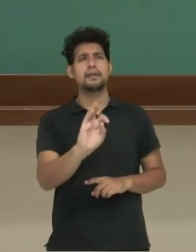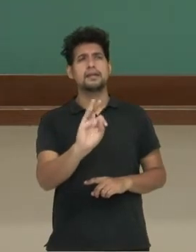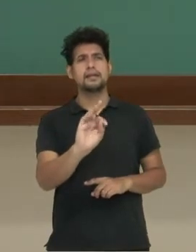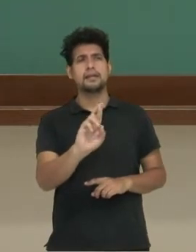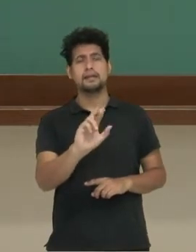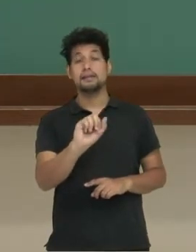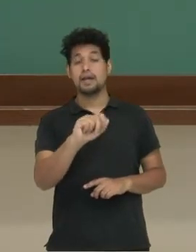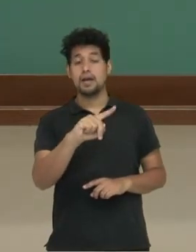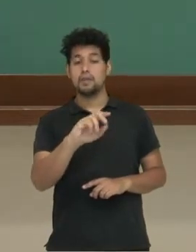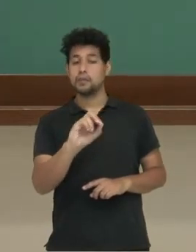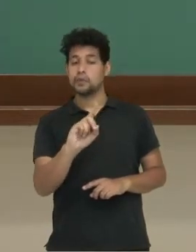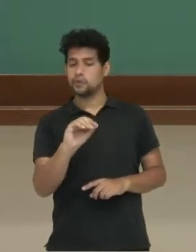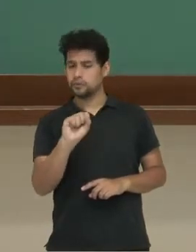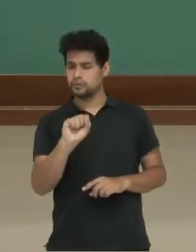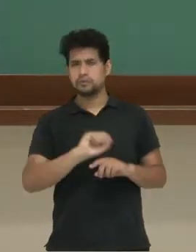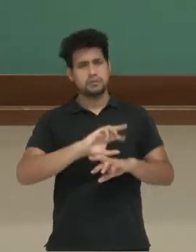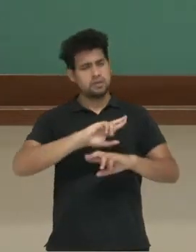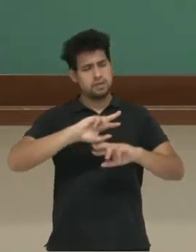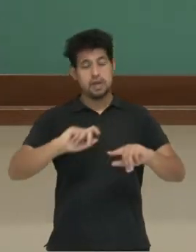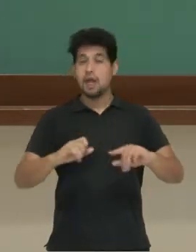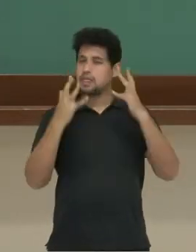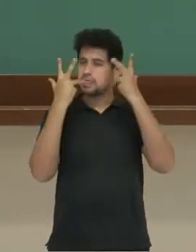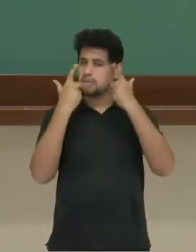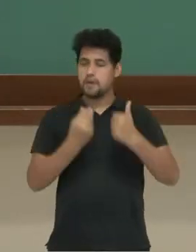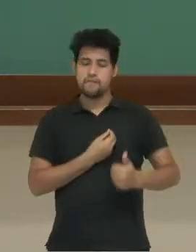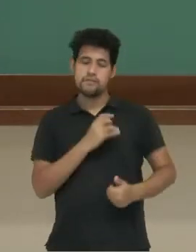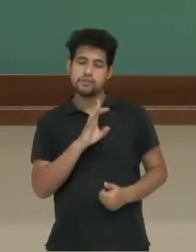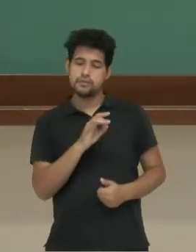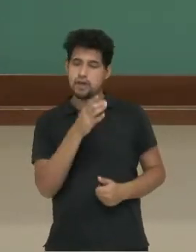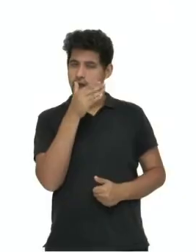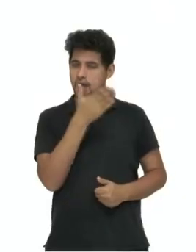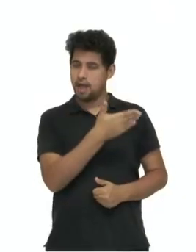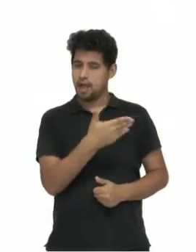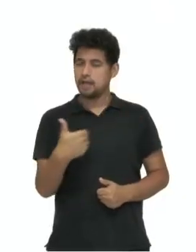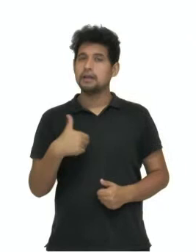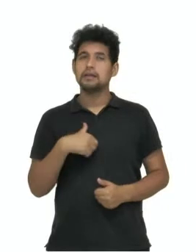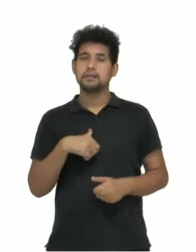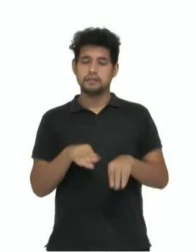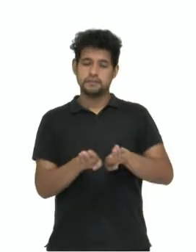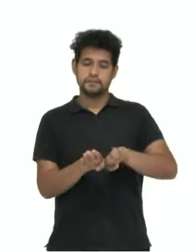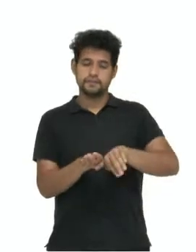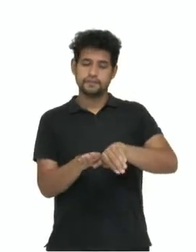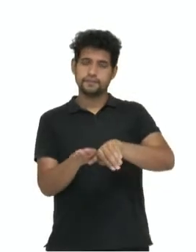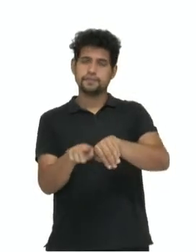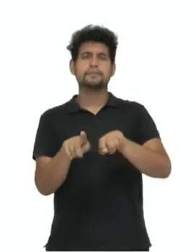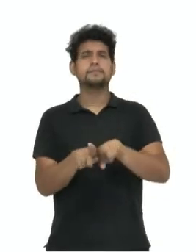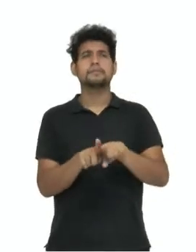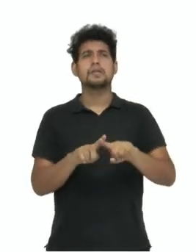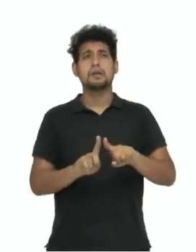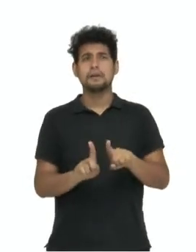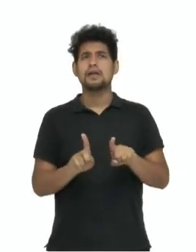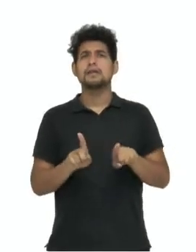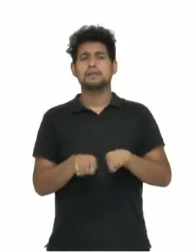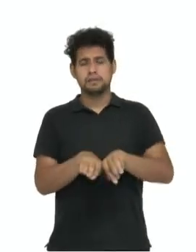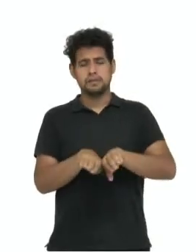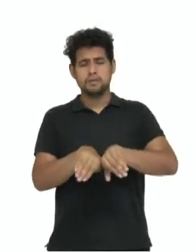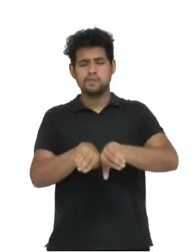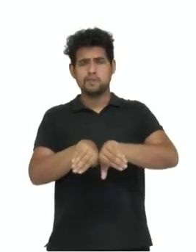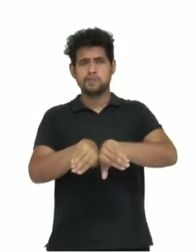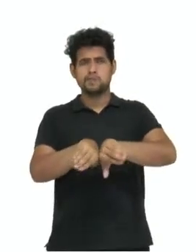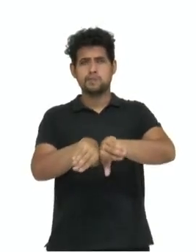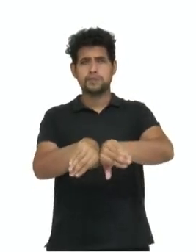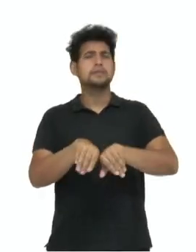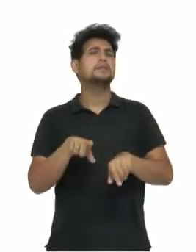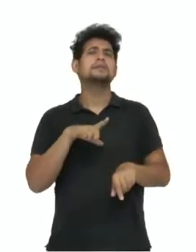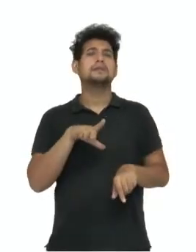os peixes, animais que vivem somente na água e que possuem nadadeiras. Os tetrápodas, eles evoluíram dos